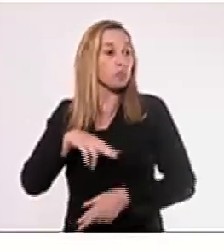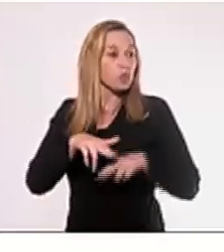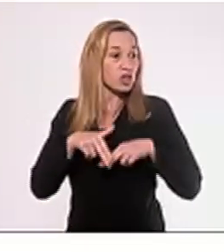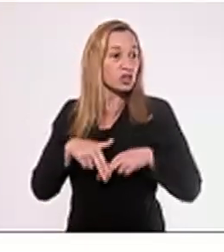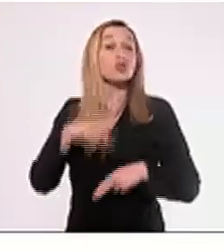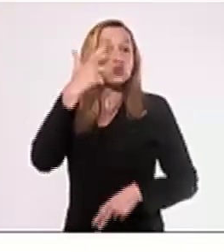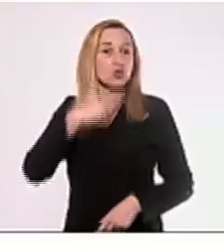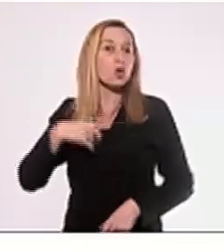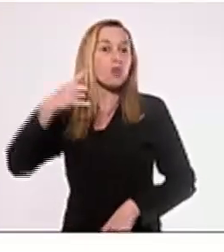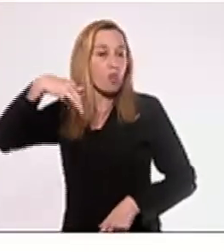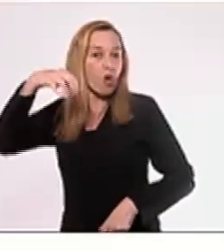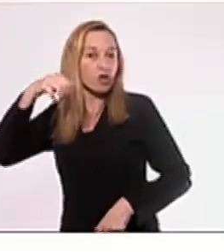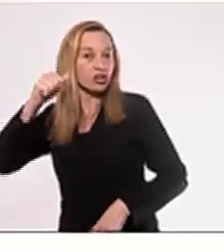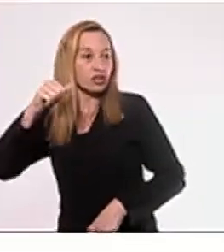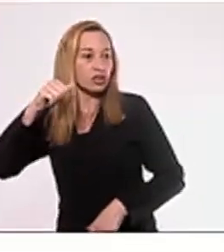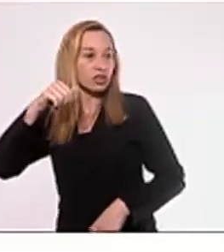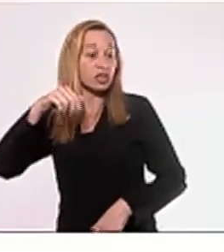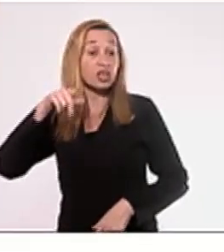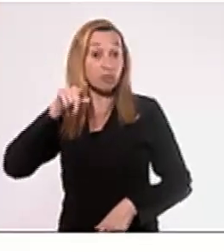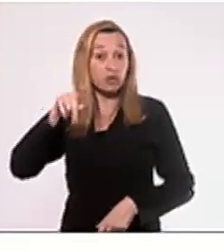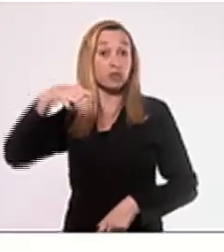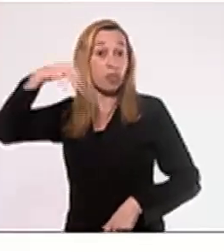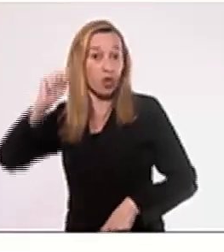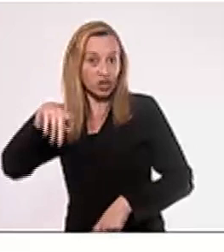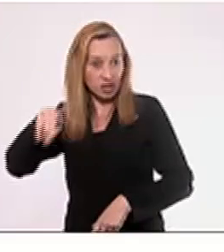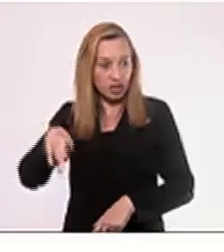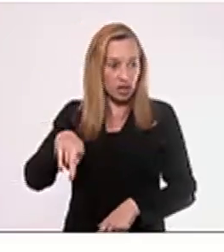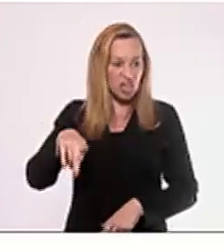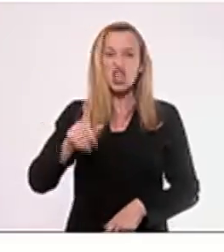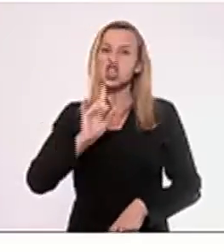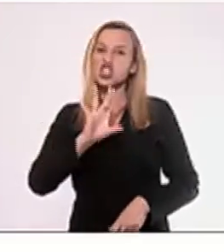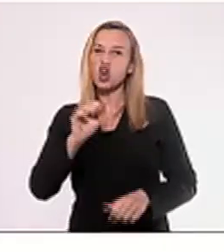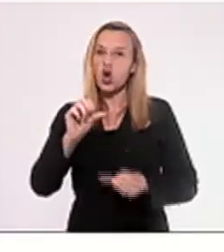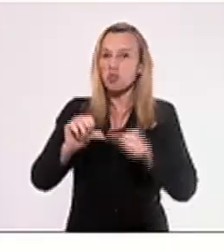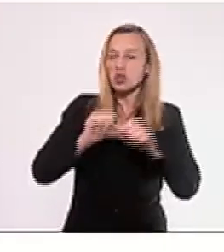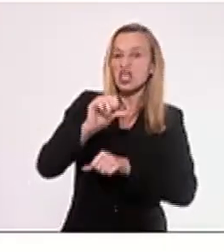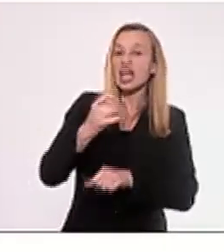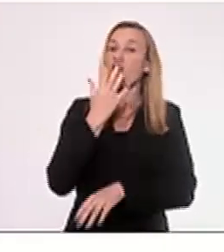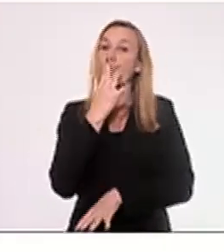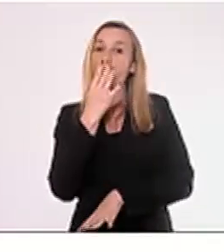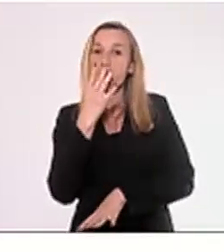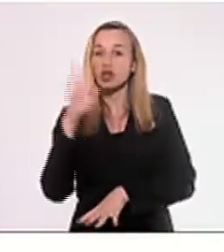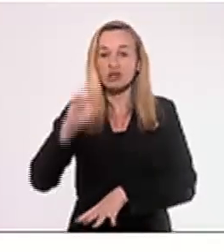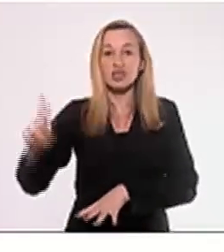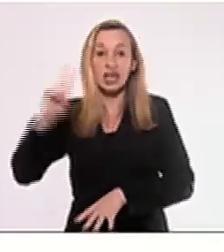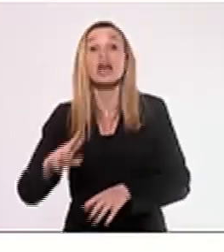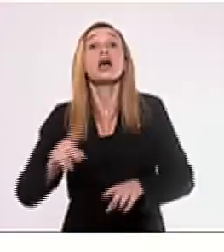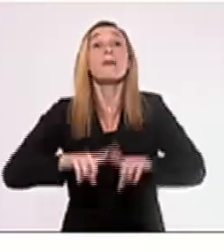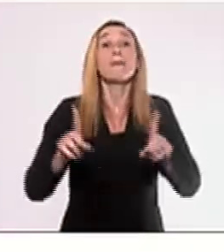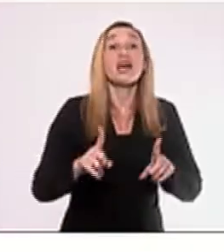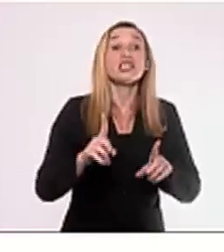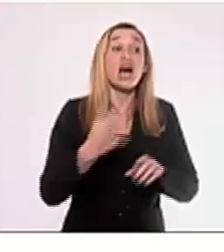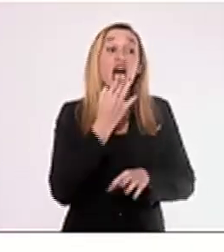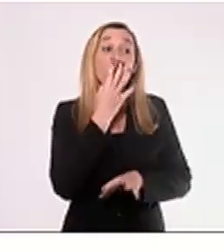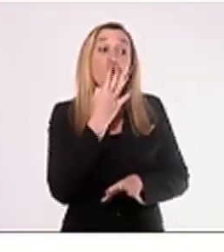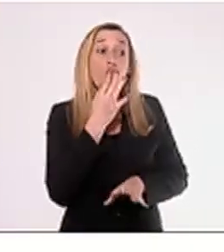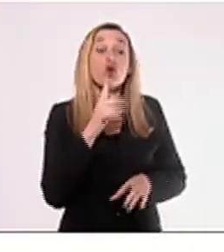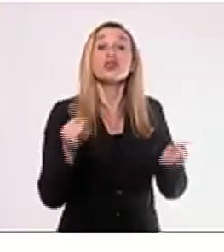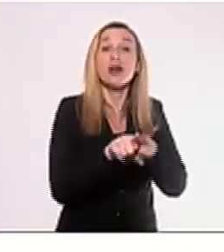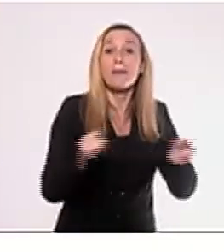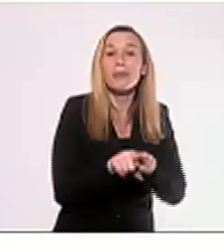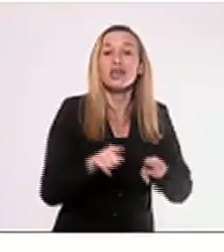Francisco, estamos não só mudando a cor das universidades, mas estamos mudando a cor do